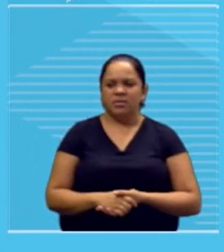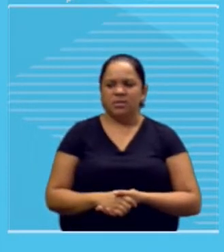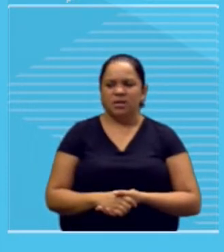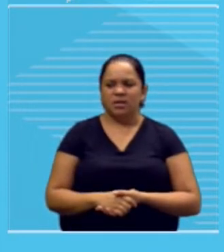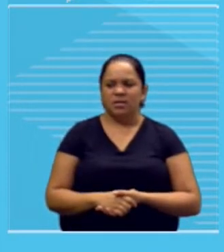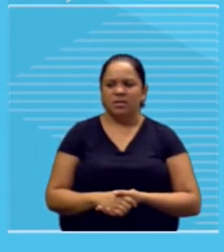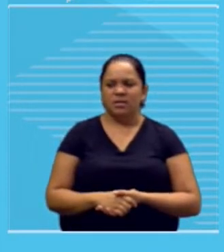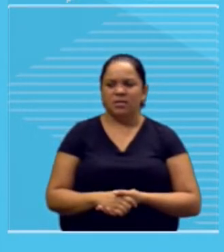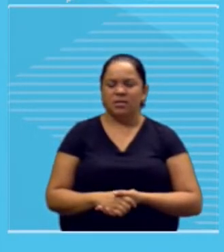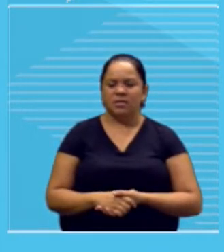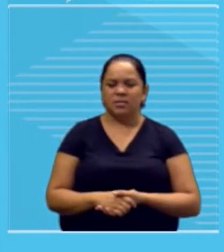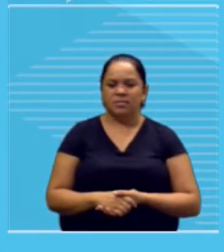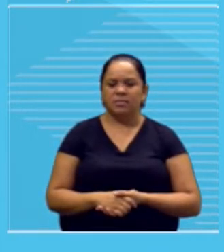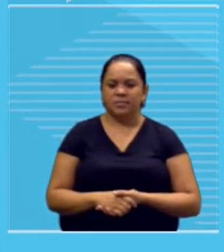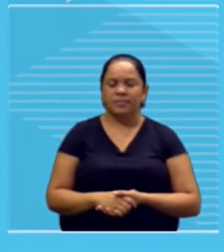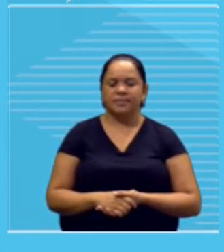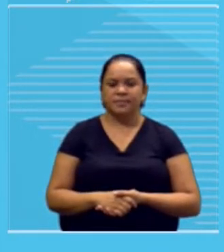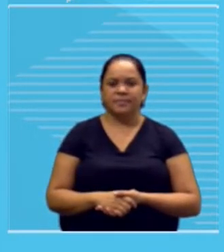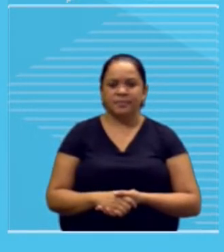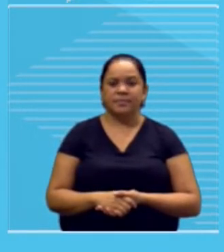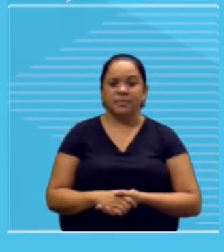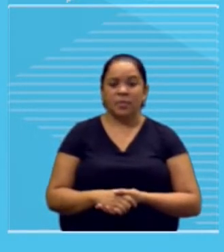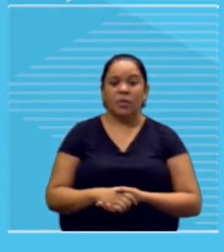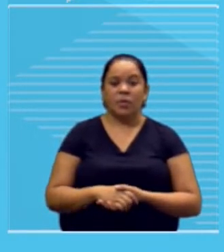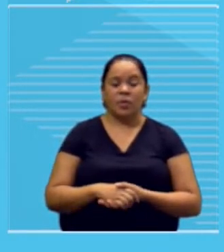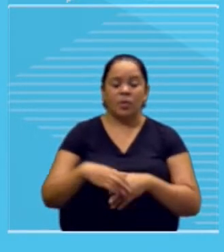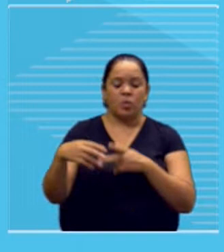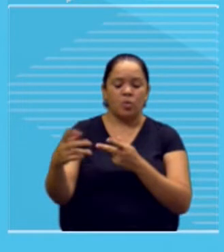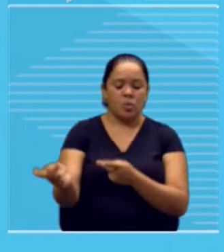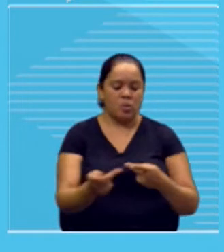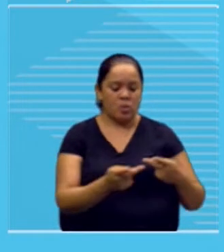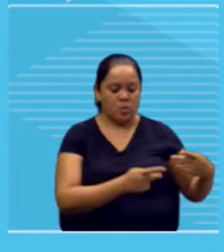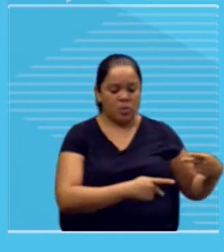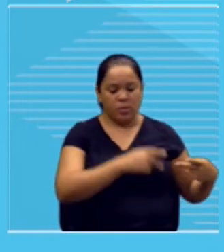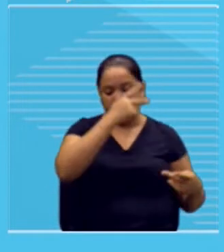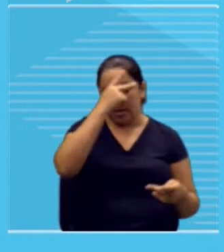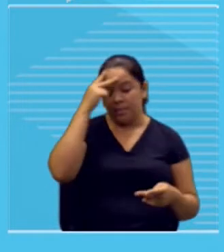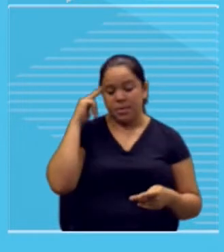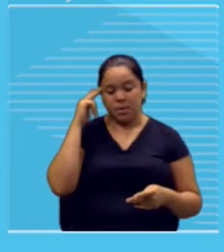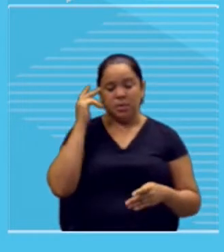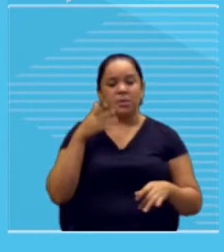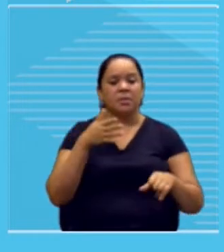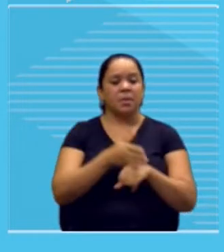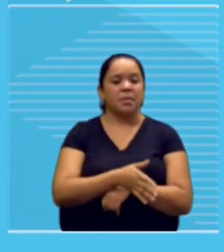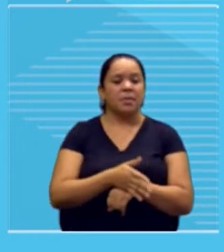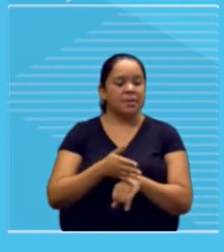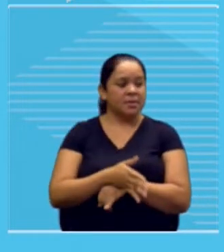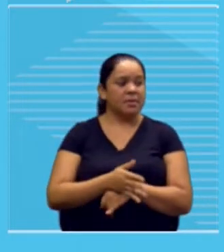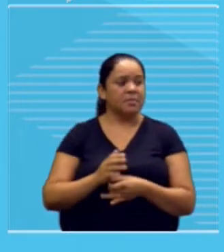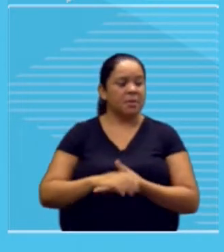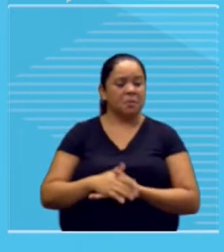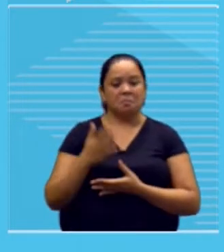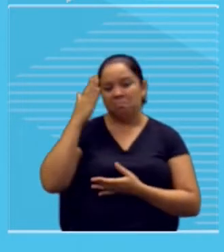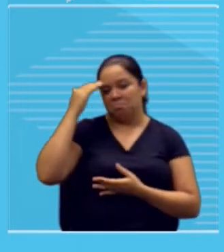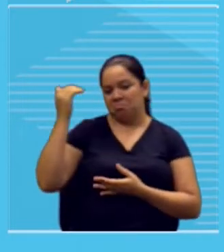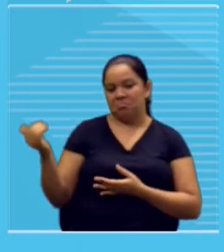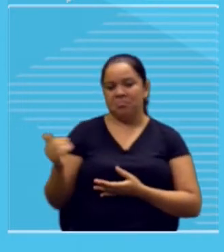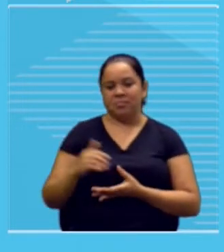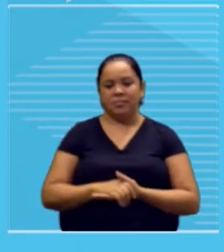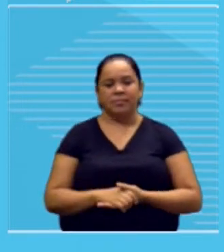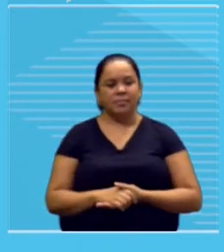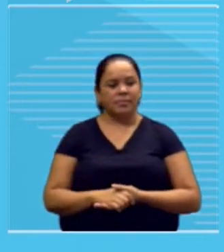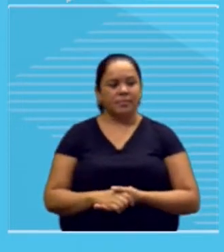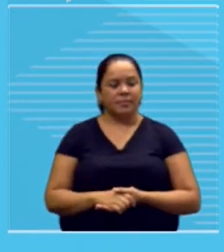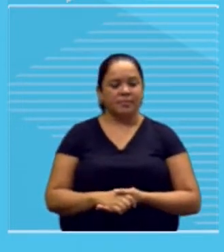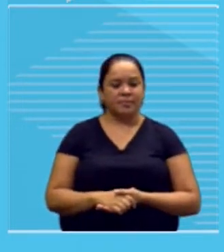fazer um convite convidar alguém para alguma coisa não sei não hein letra